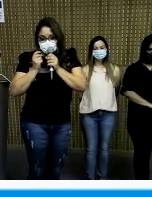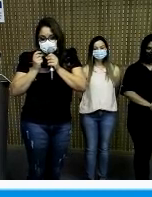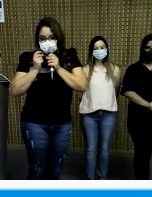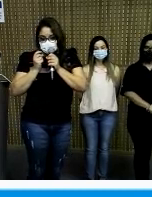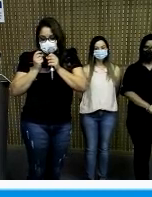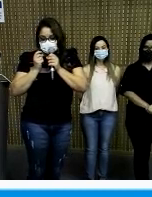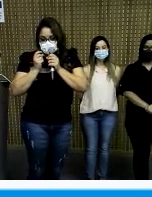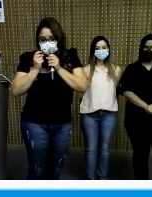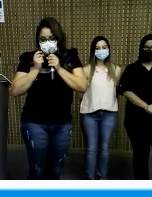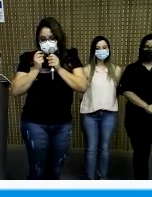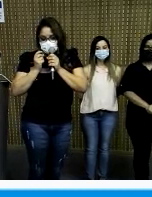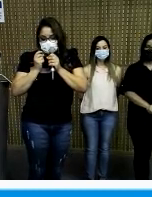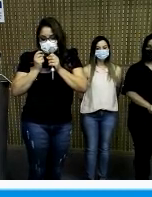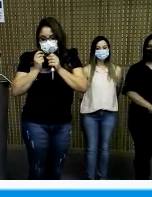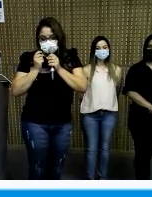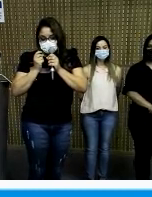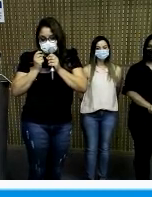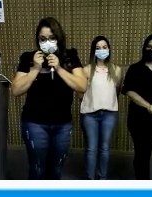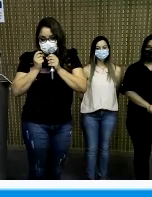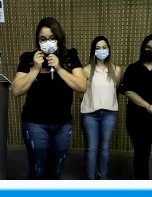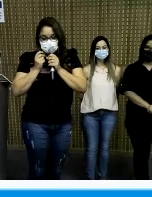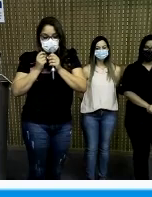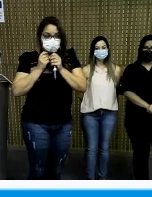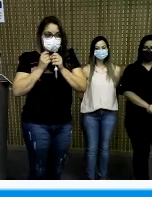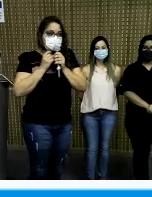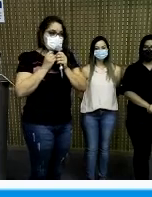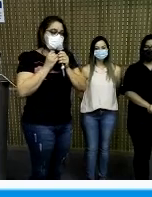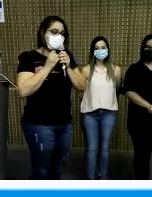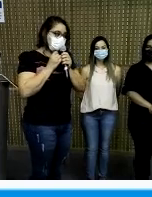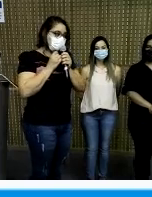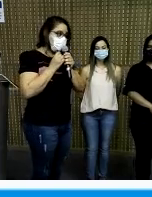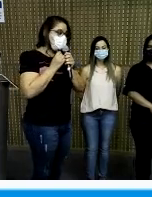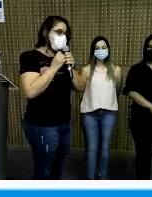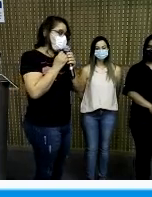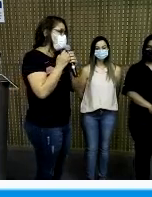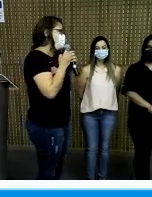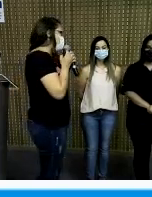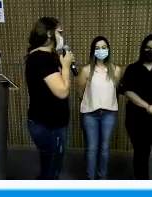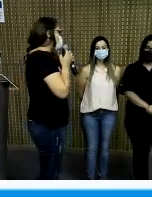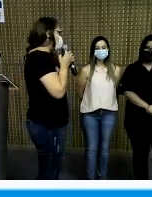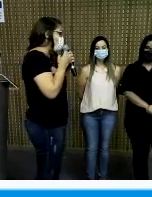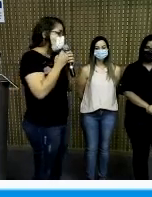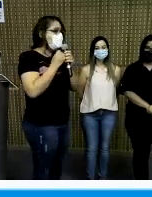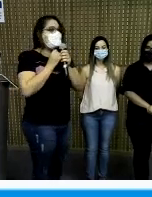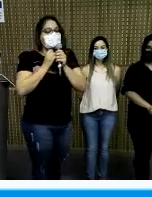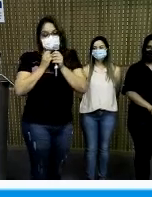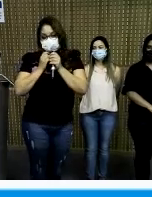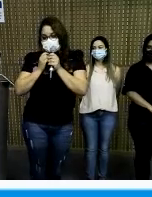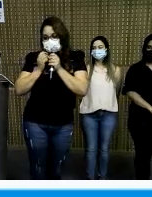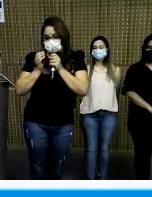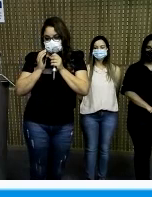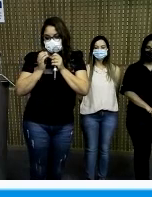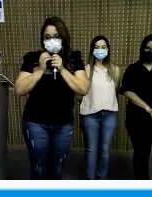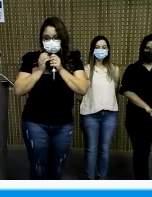Consultas médicas em obesidade, nós não tivemos ainda esse registro no primeiro semestre, mas a partir de julho, a gente